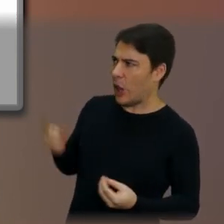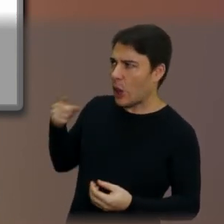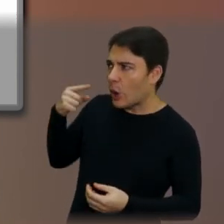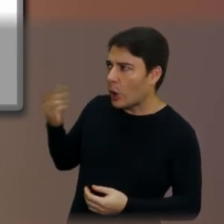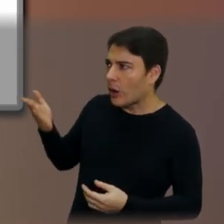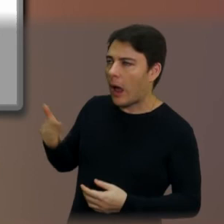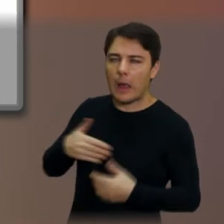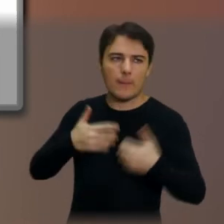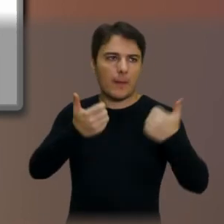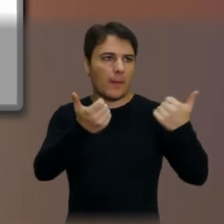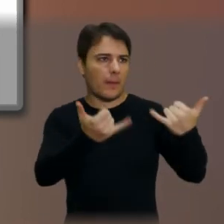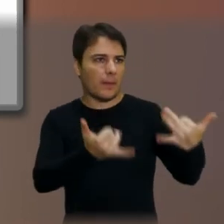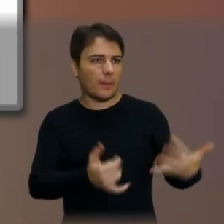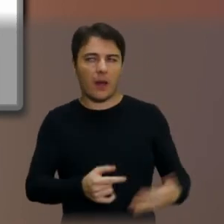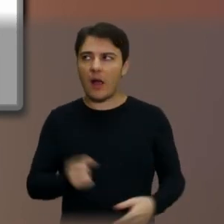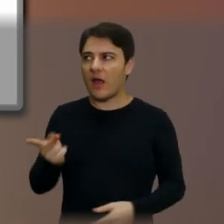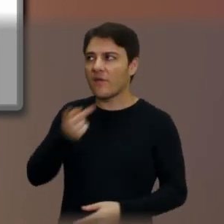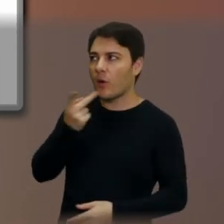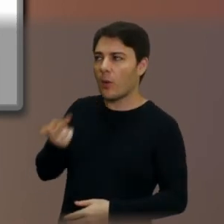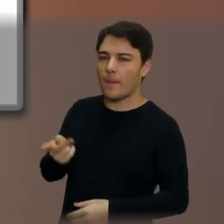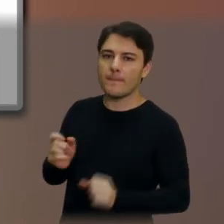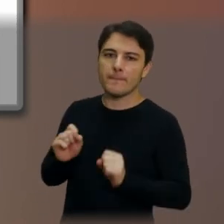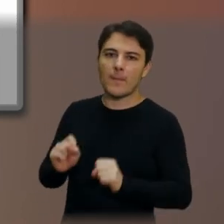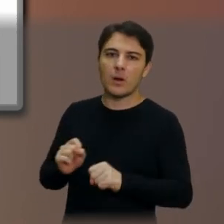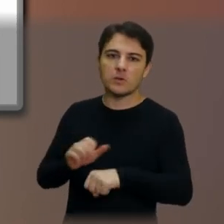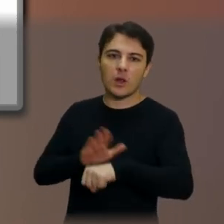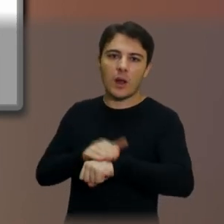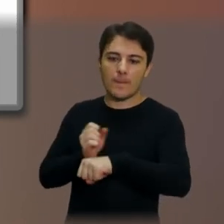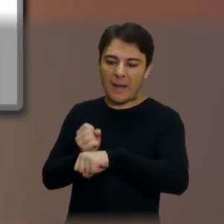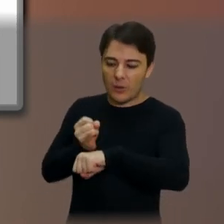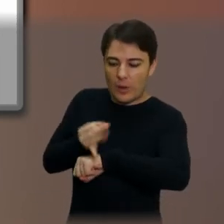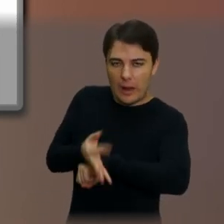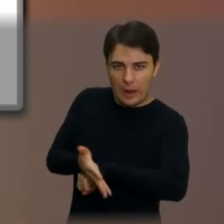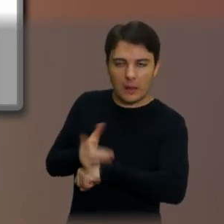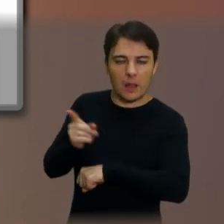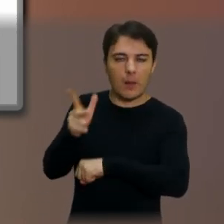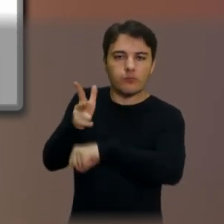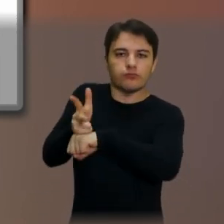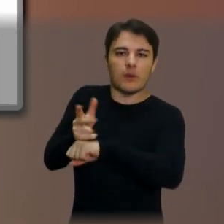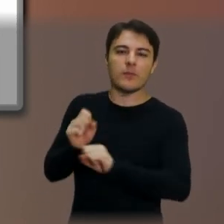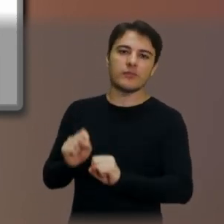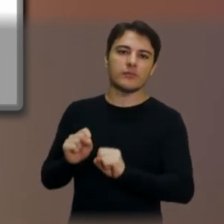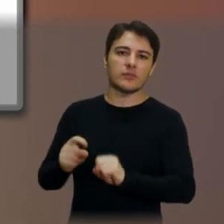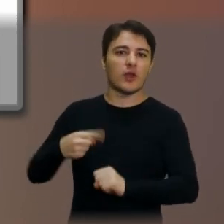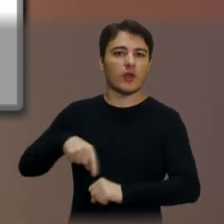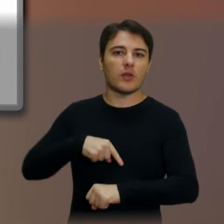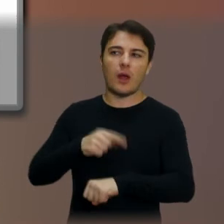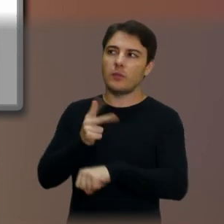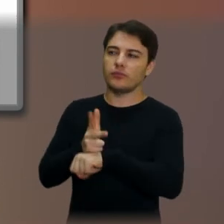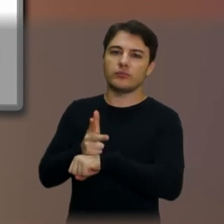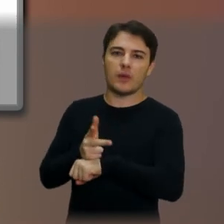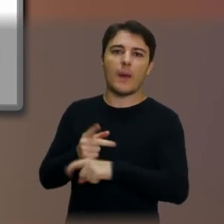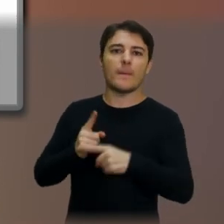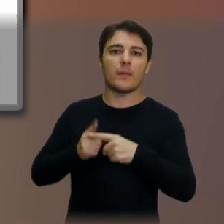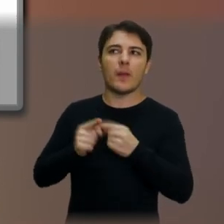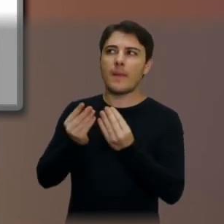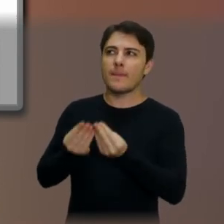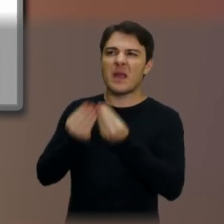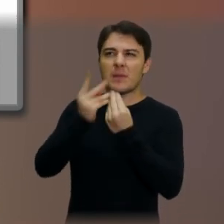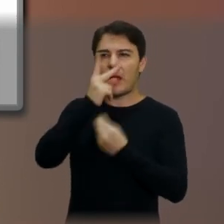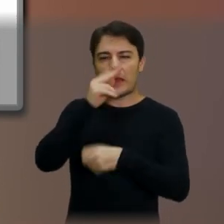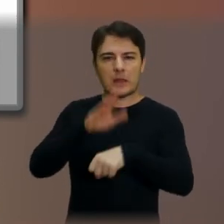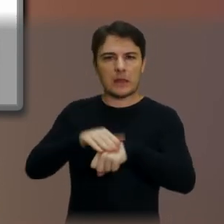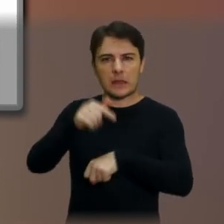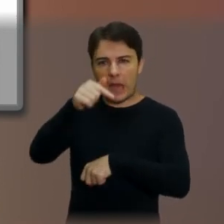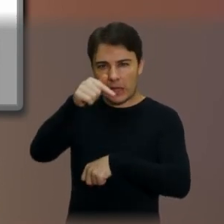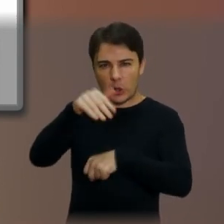como criar o clipe tal e ele deixou a gente ficar a madrugada toda gravando na igreja e a gente ficou depois que teve uma missa creio que foi